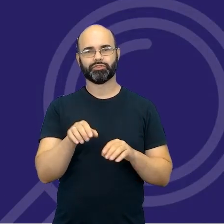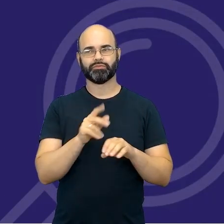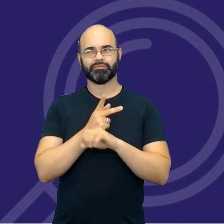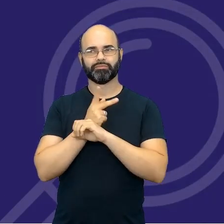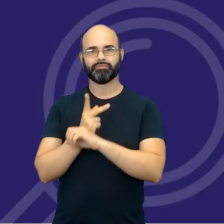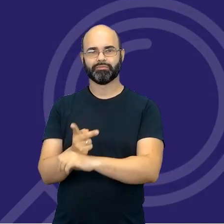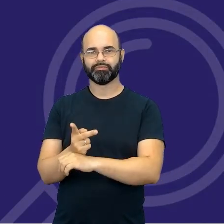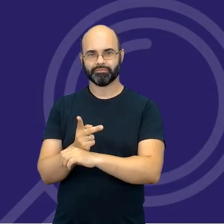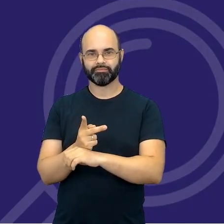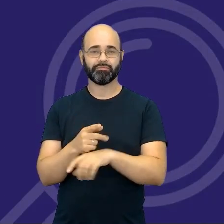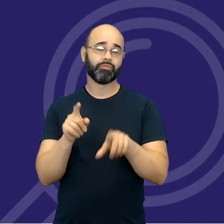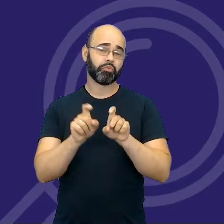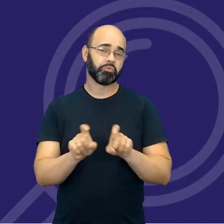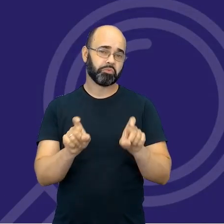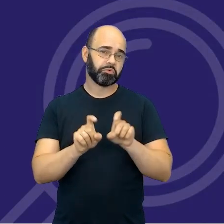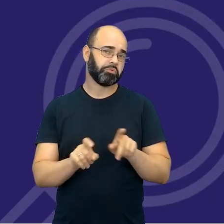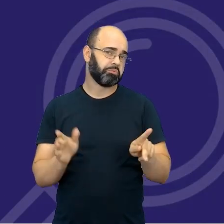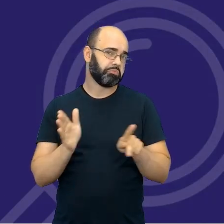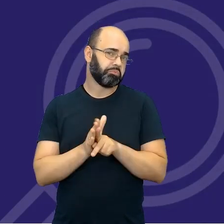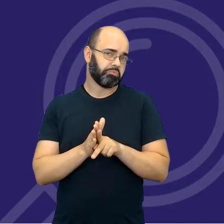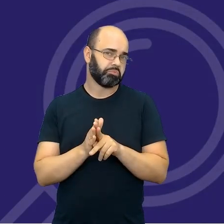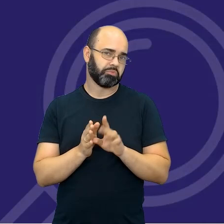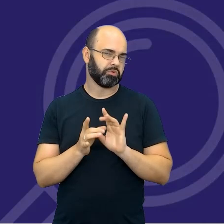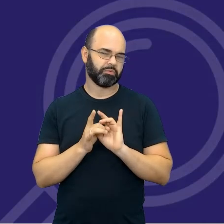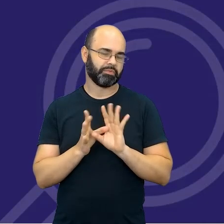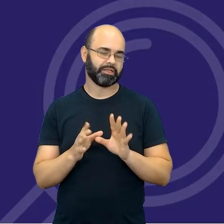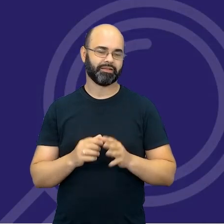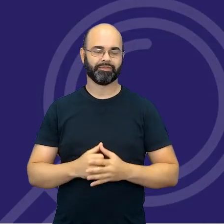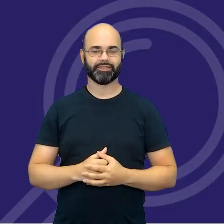ou de computador mesmo. Então,